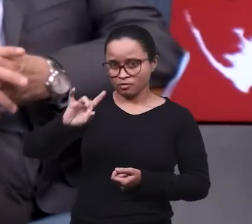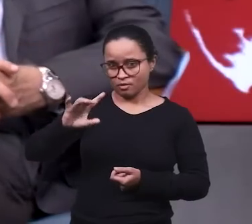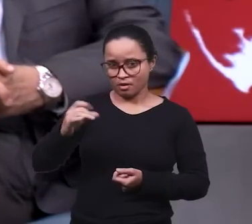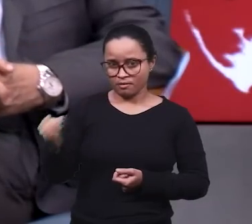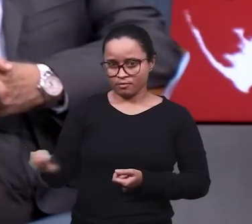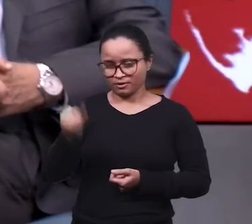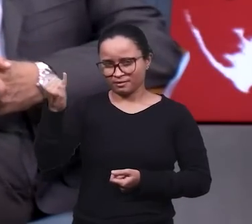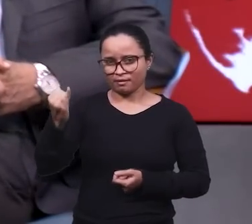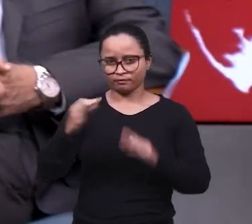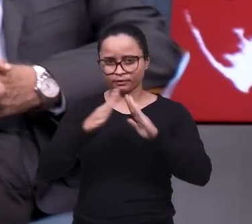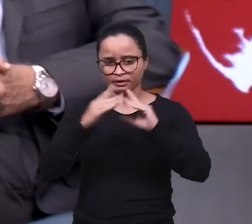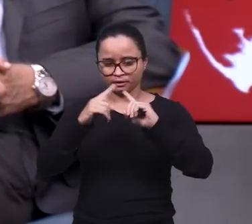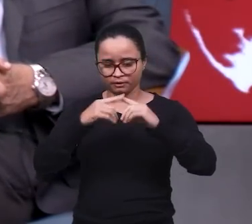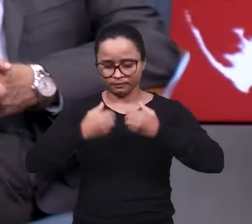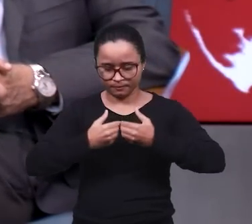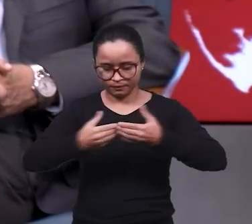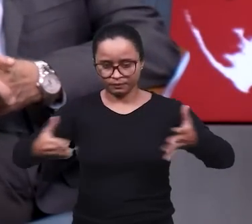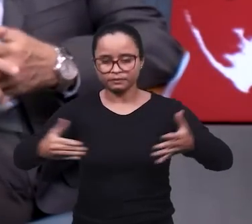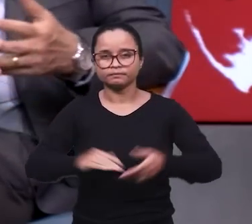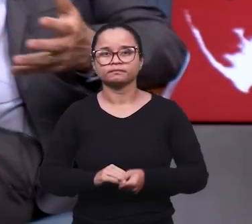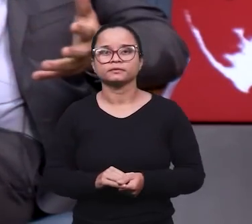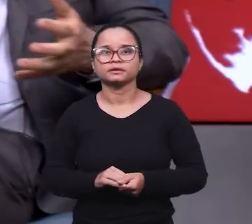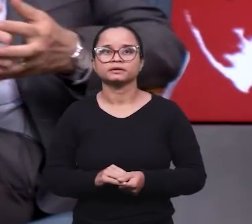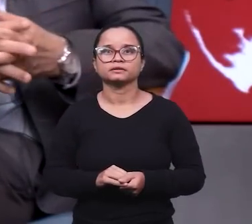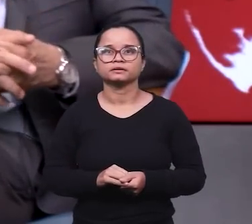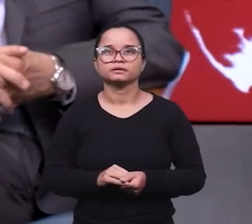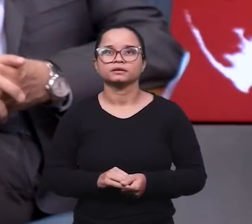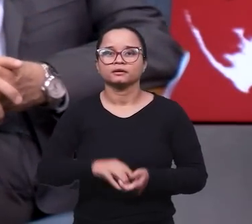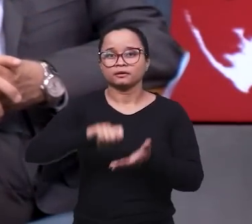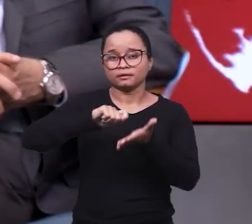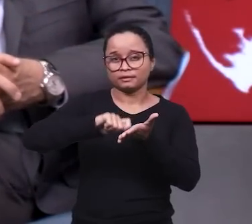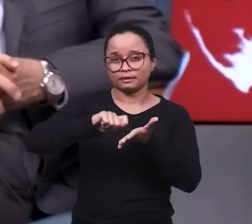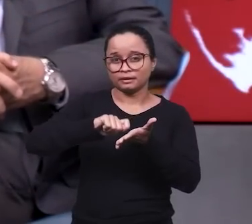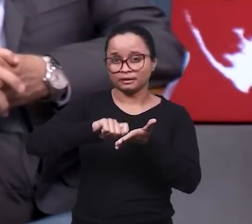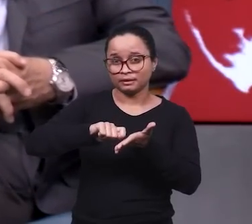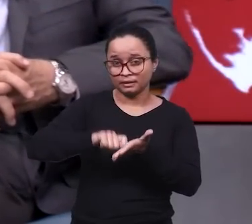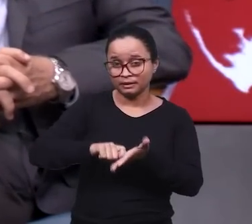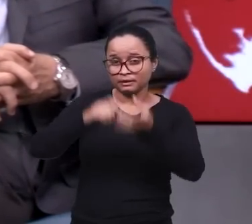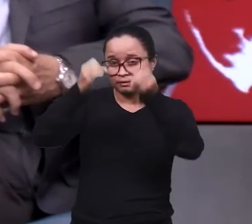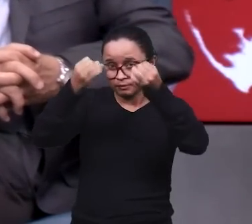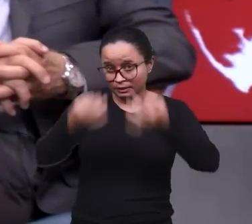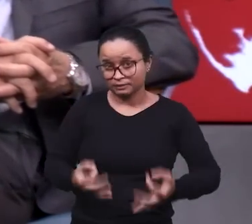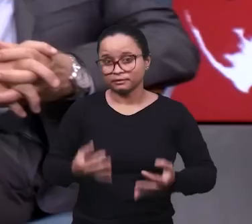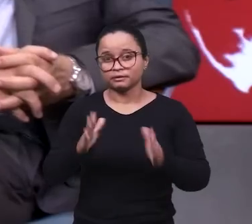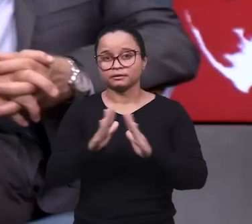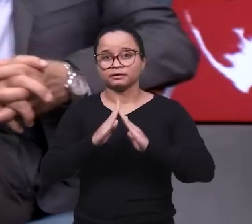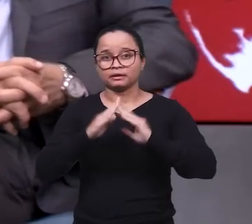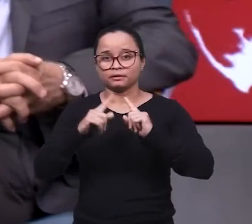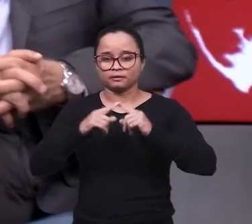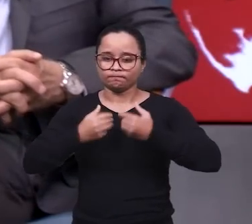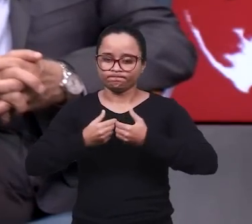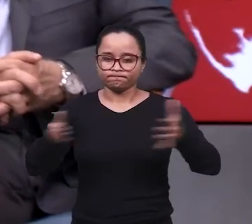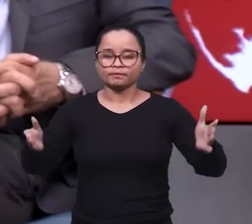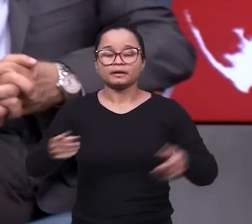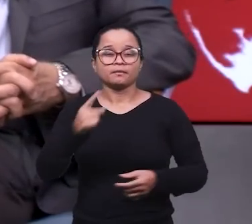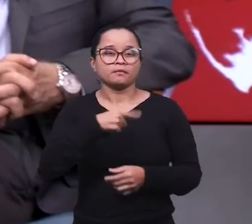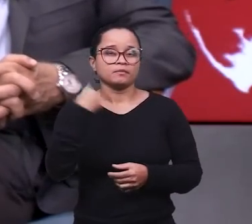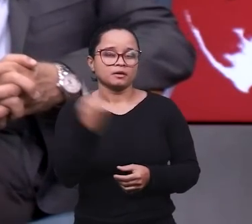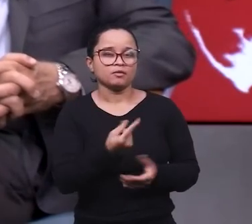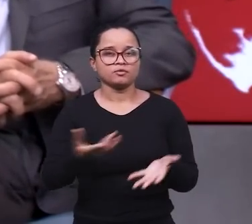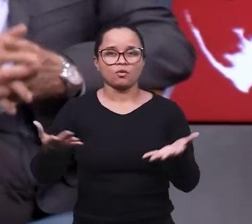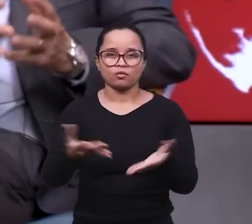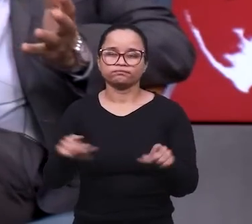para a igreja primitiva e bem descrita na igreja primitiva, como também para nós nos nossos